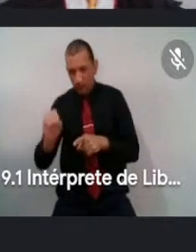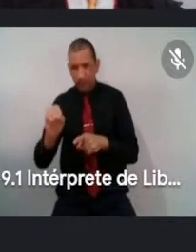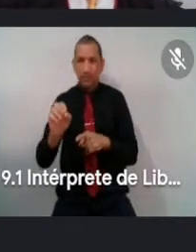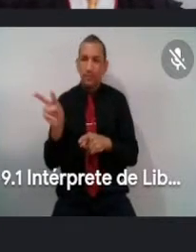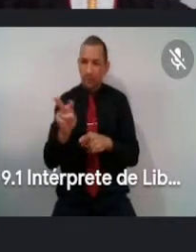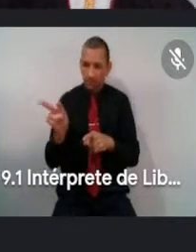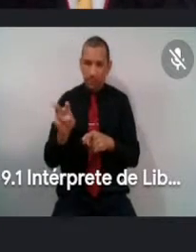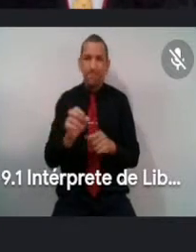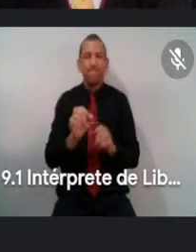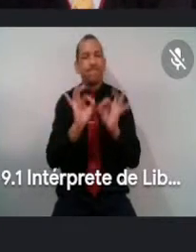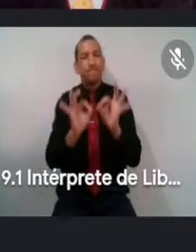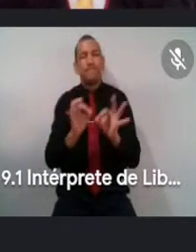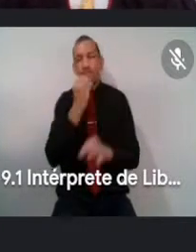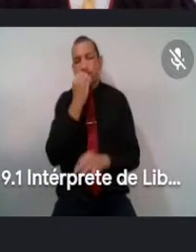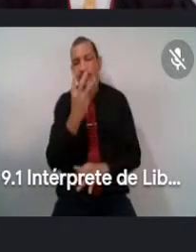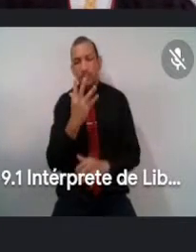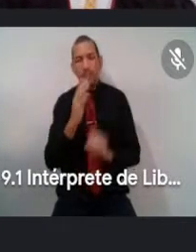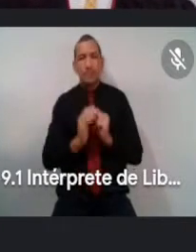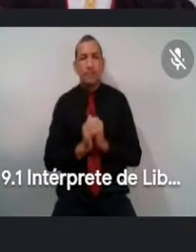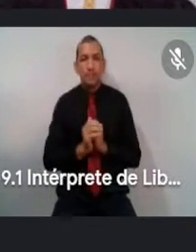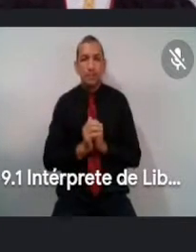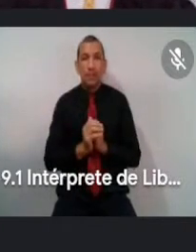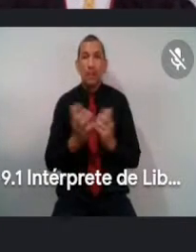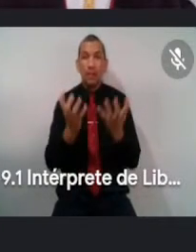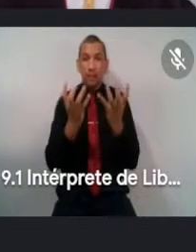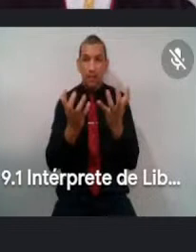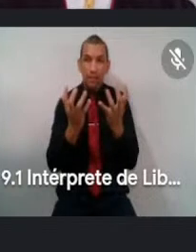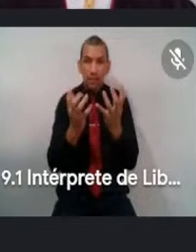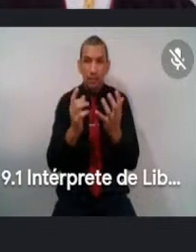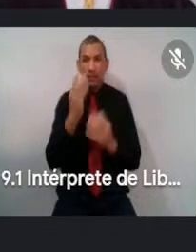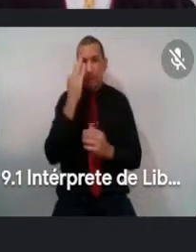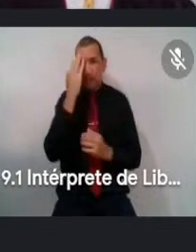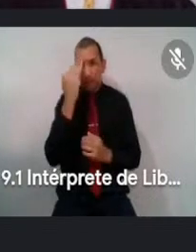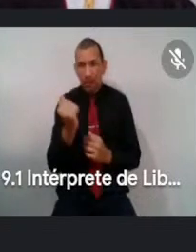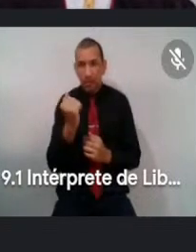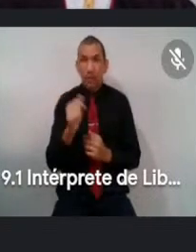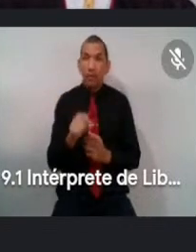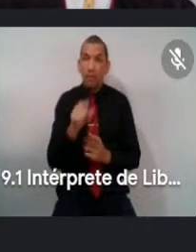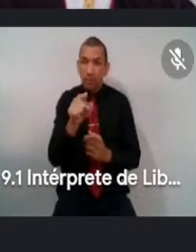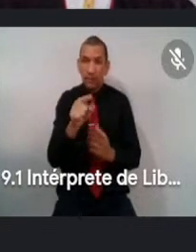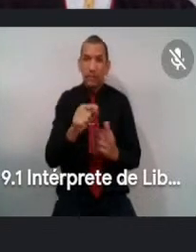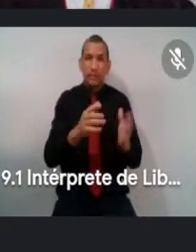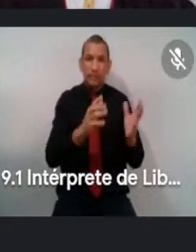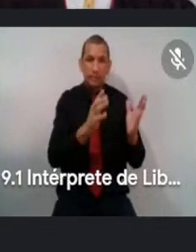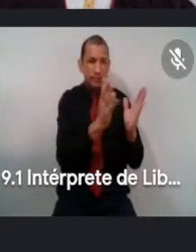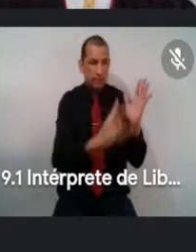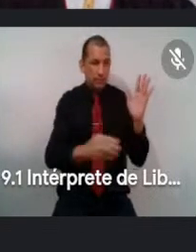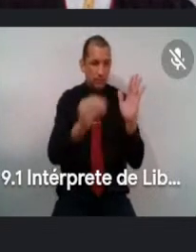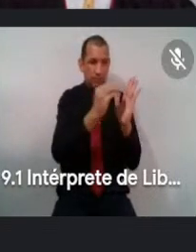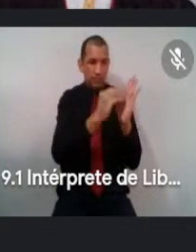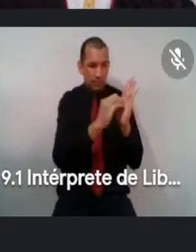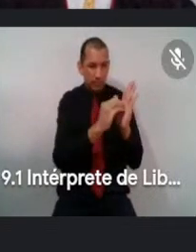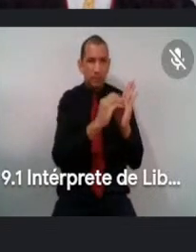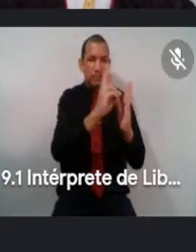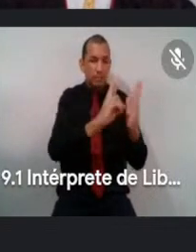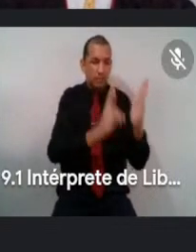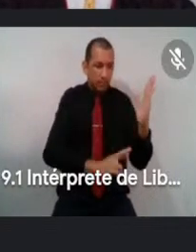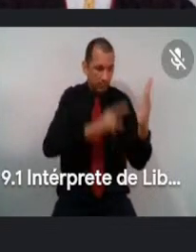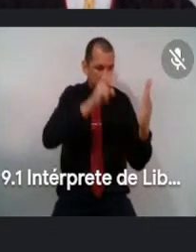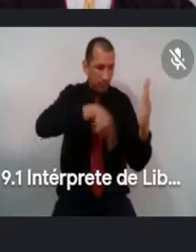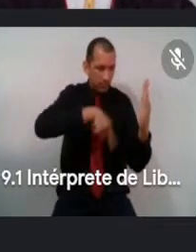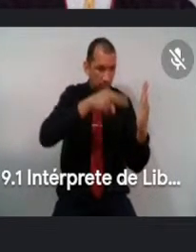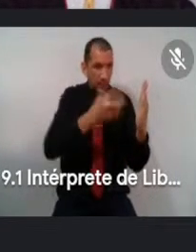correta Tá bom então eu gostaria de saber do Senhor se o senhor faz questão de leitura do relatório senhor